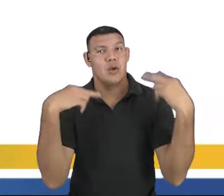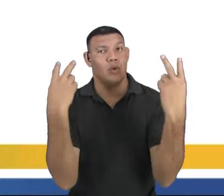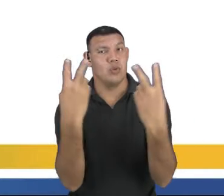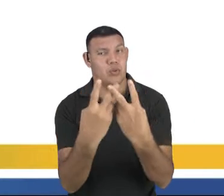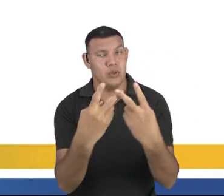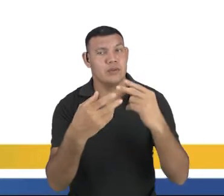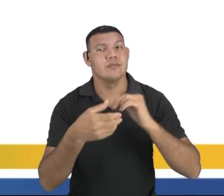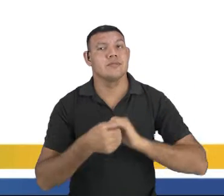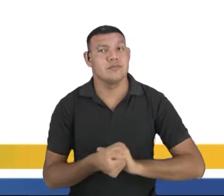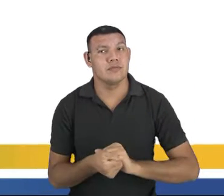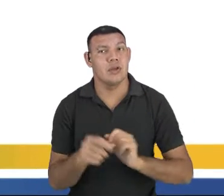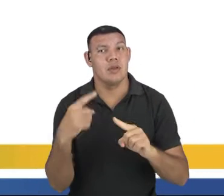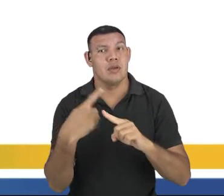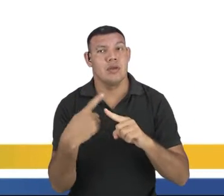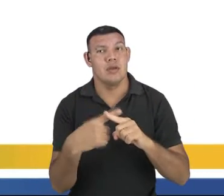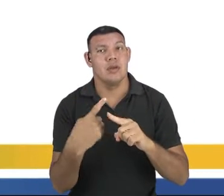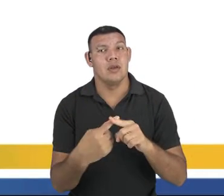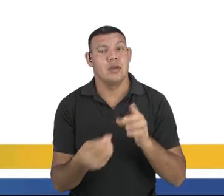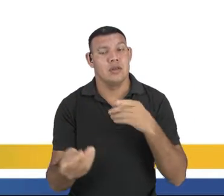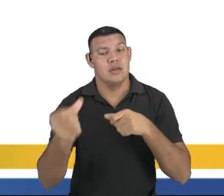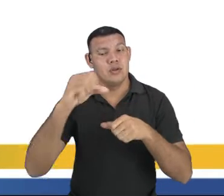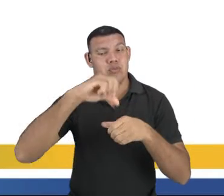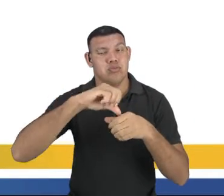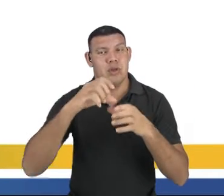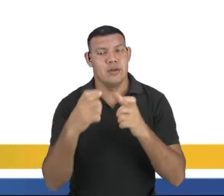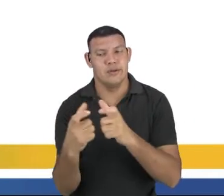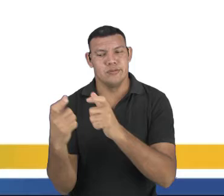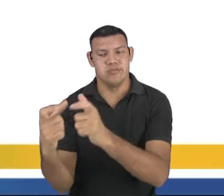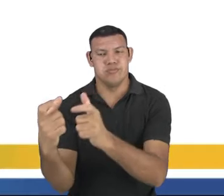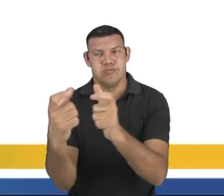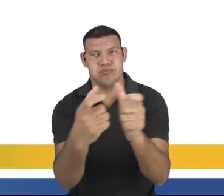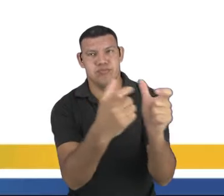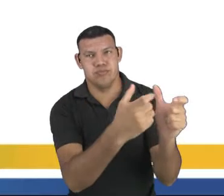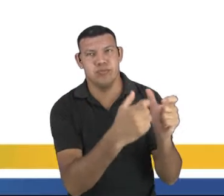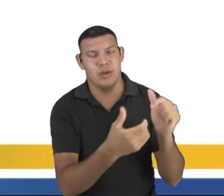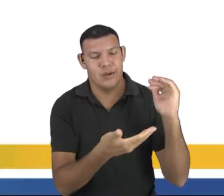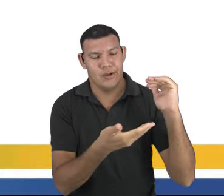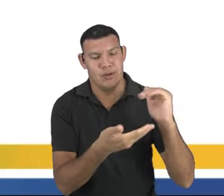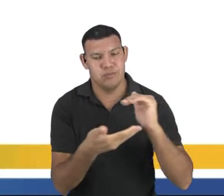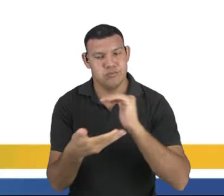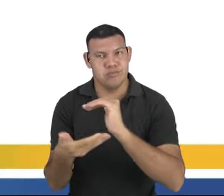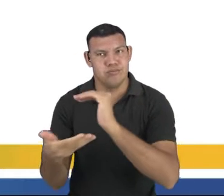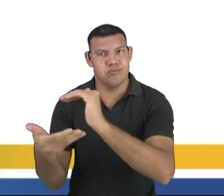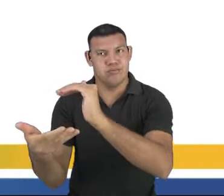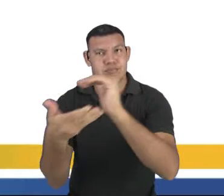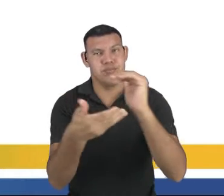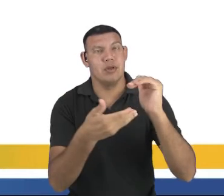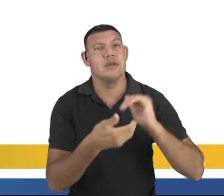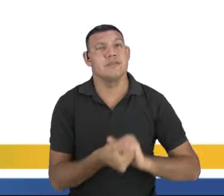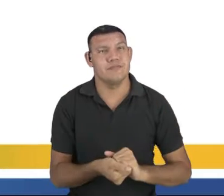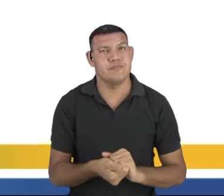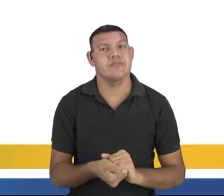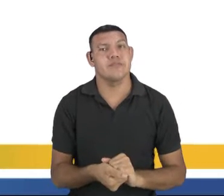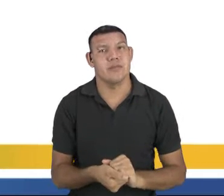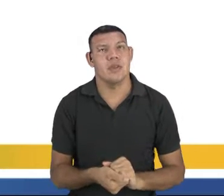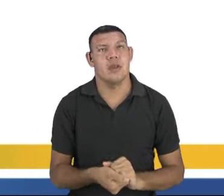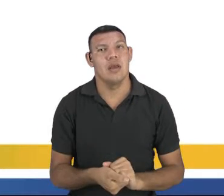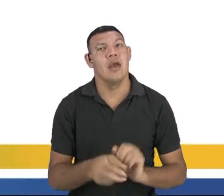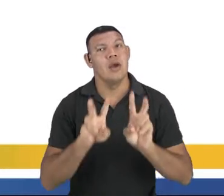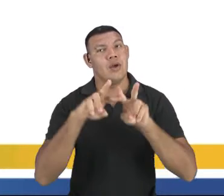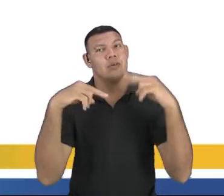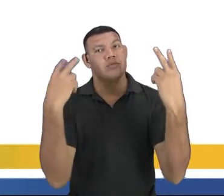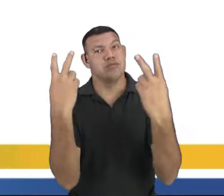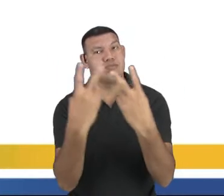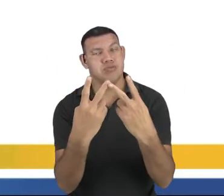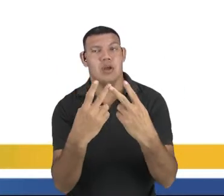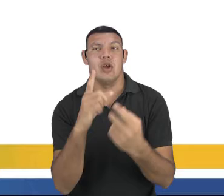Porque eles vão estar armazenados em líquidos, em potinhos, né? E esses potinhos aí, eles são contados em volume, 1